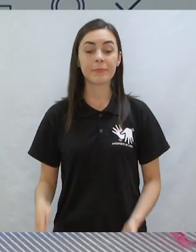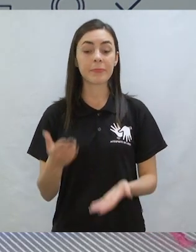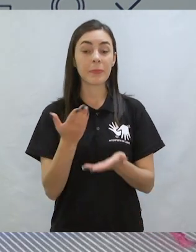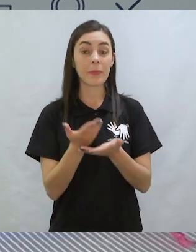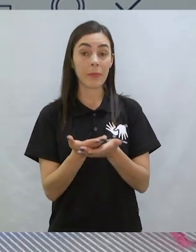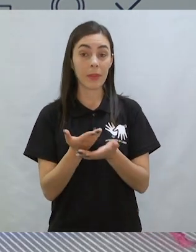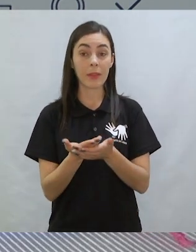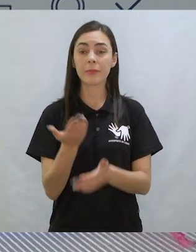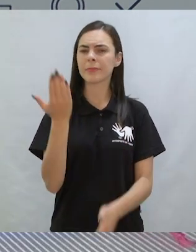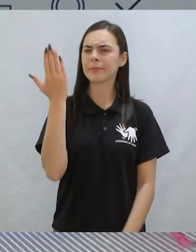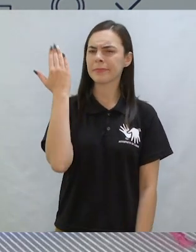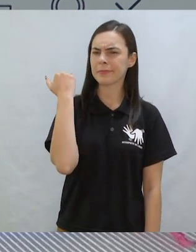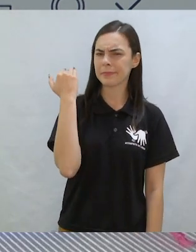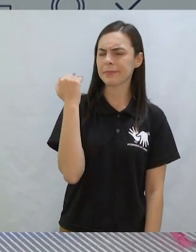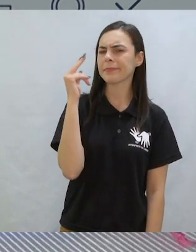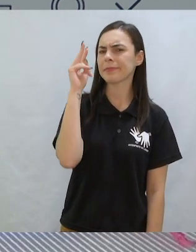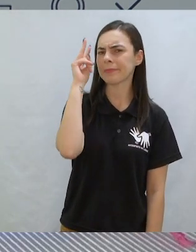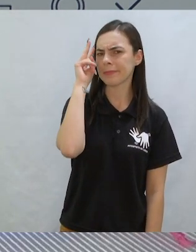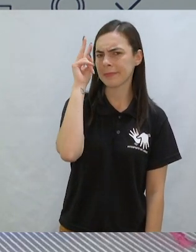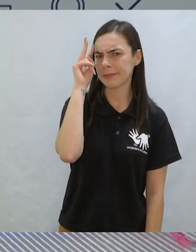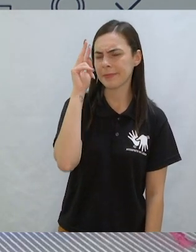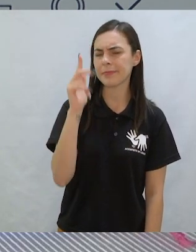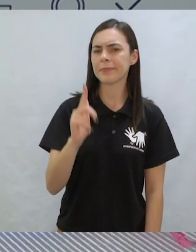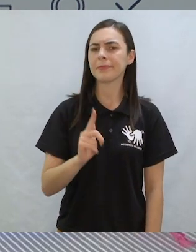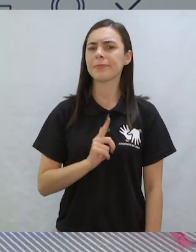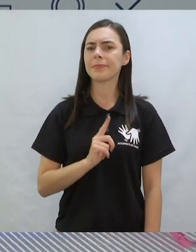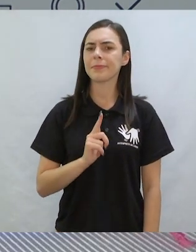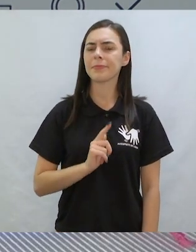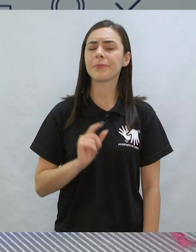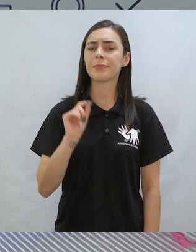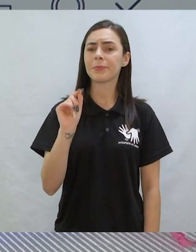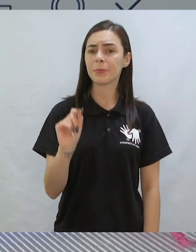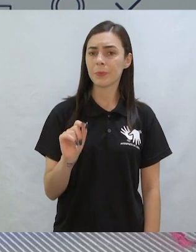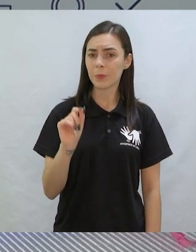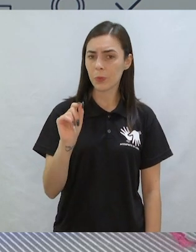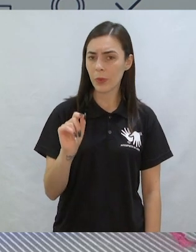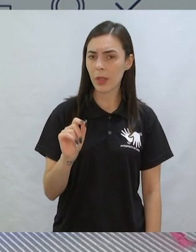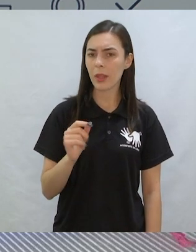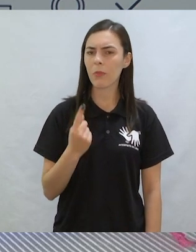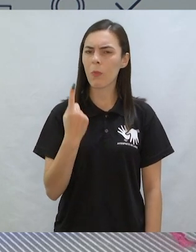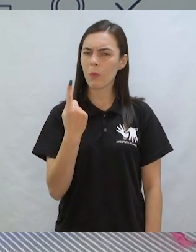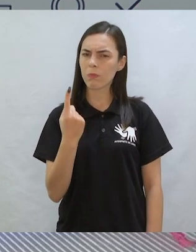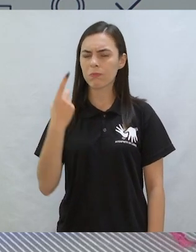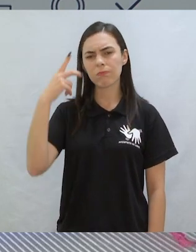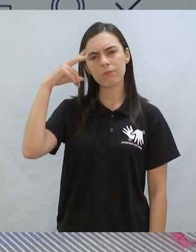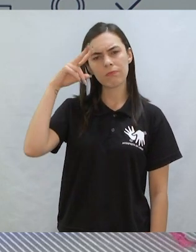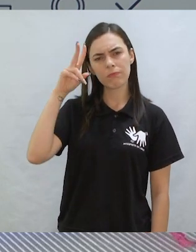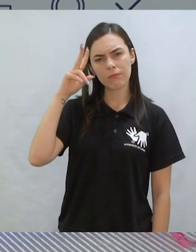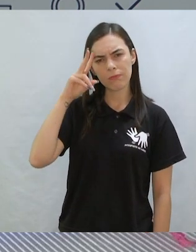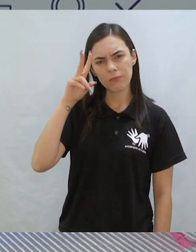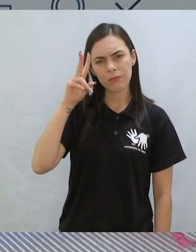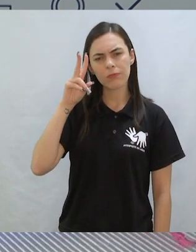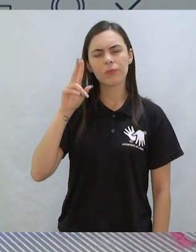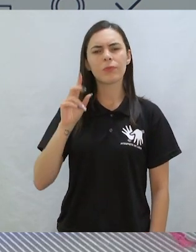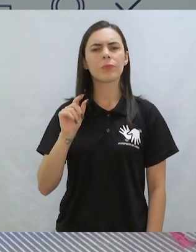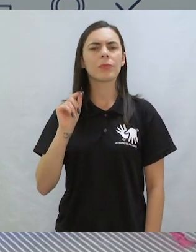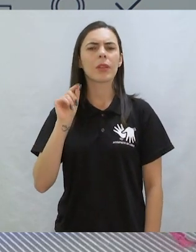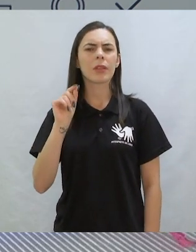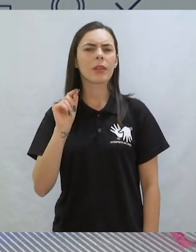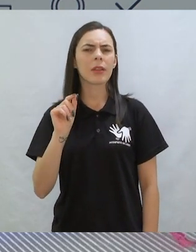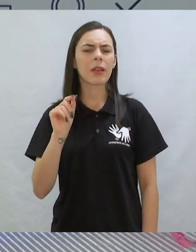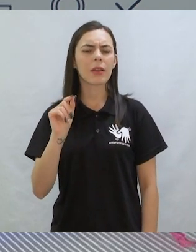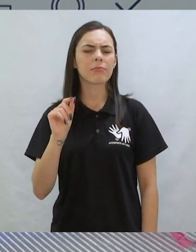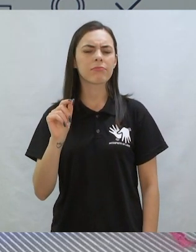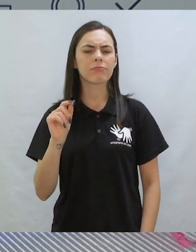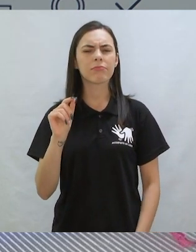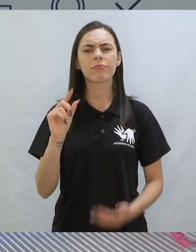lembram da aula passada que nós tínhamos uma história, que